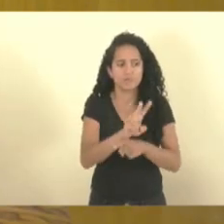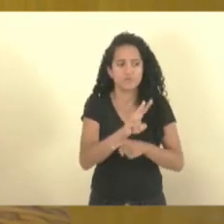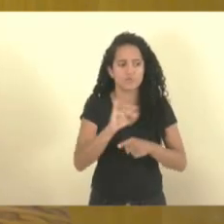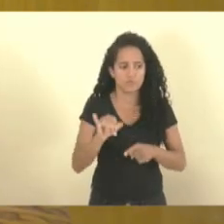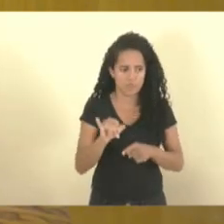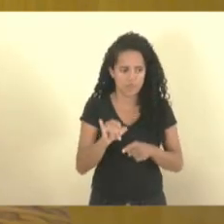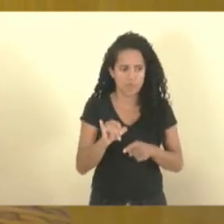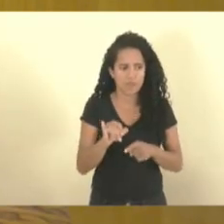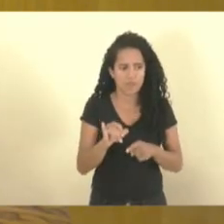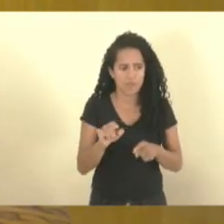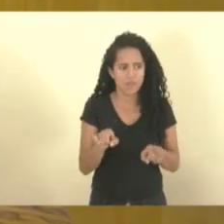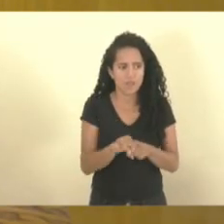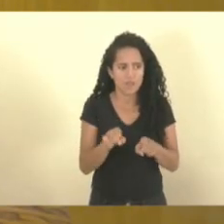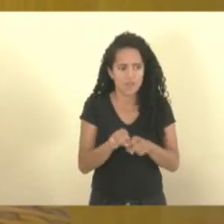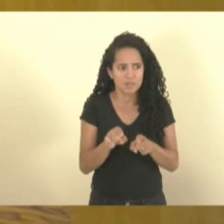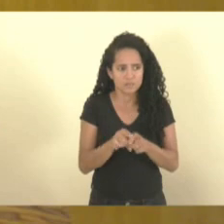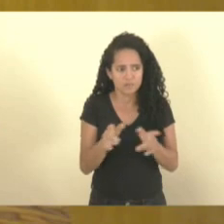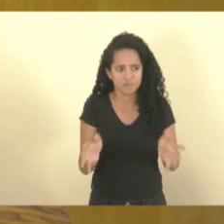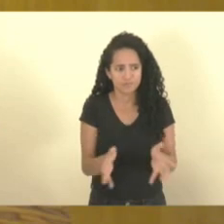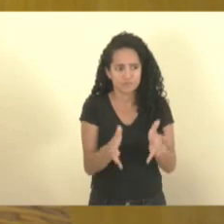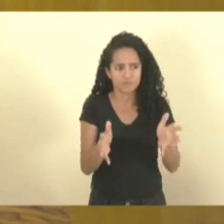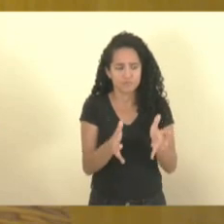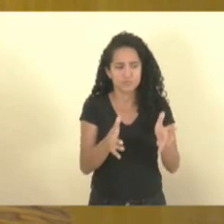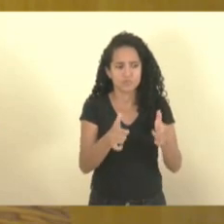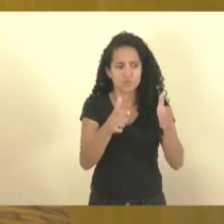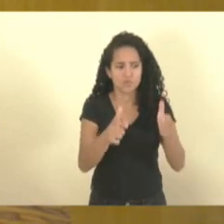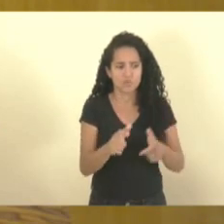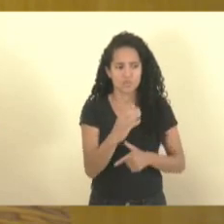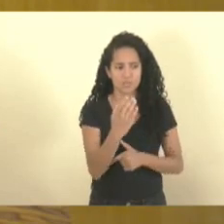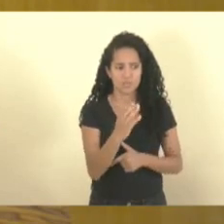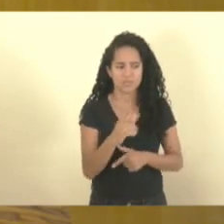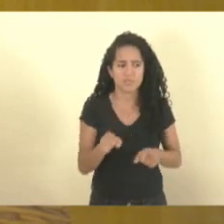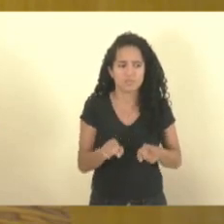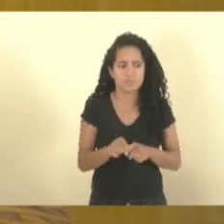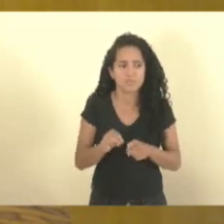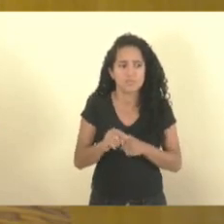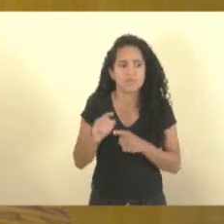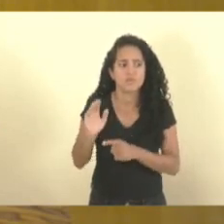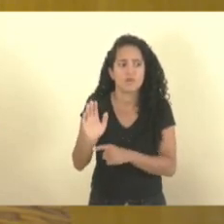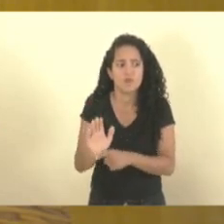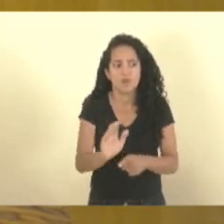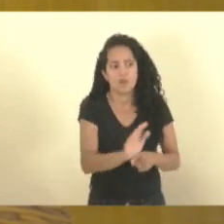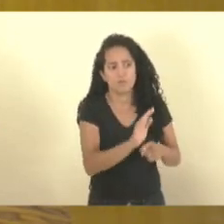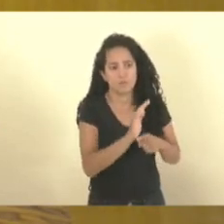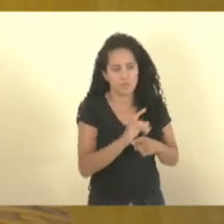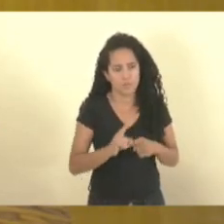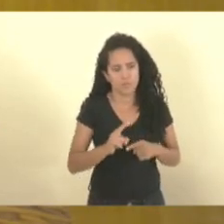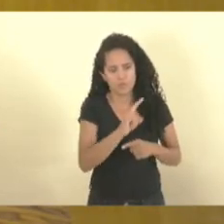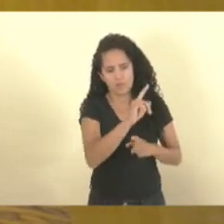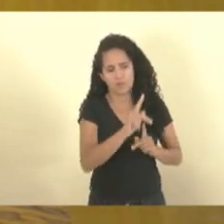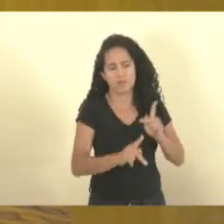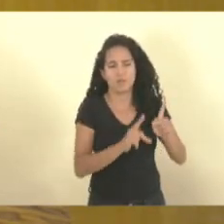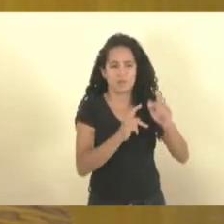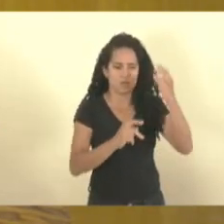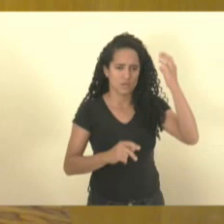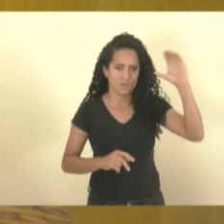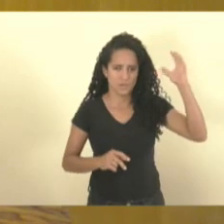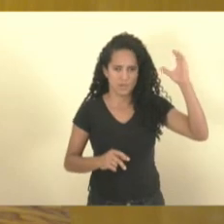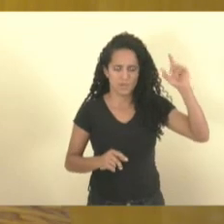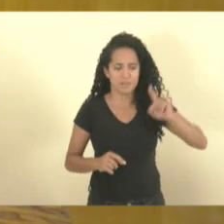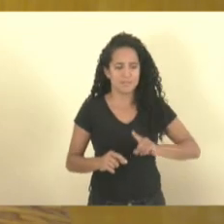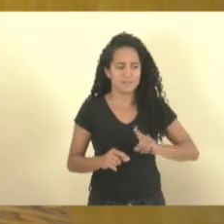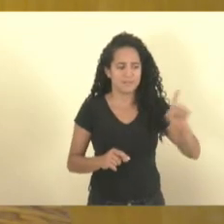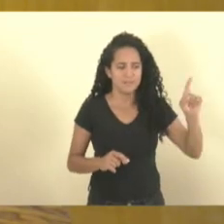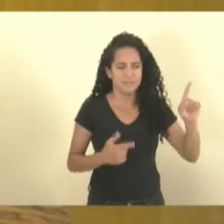um investimento grande em Cariacica e teve o apoio unânime lá do povo de Cariacica na sua eleição